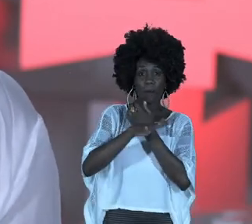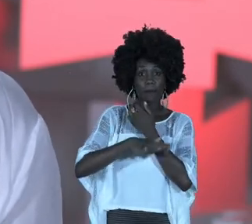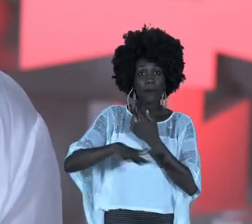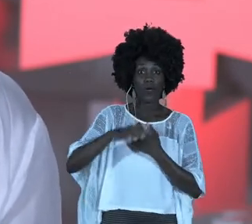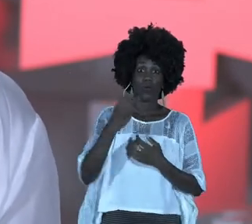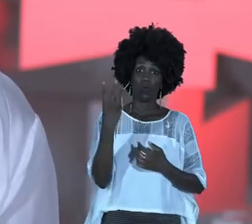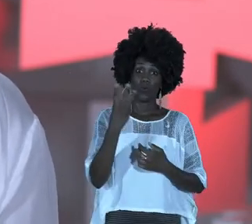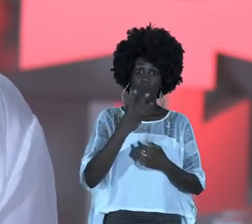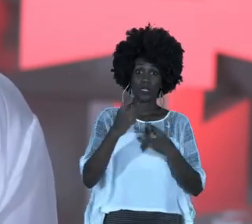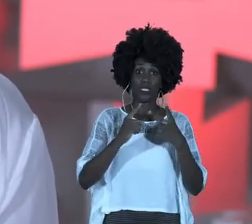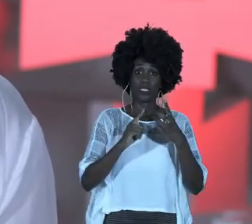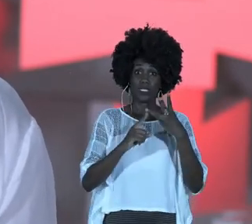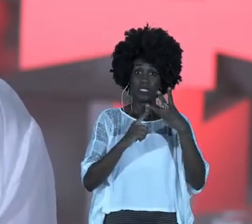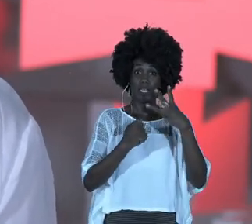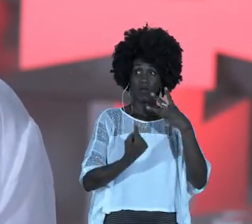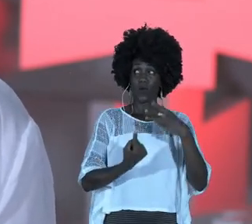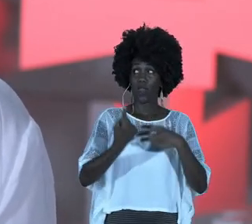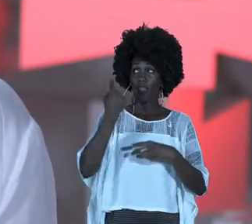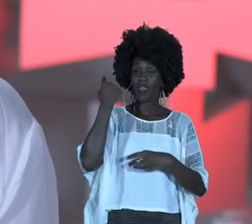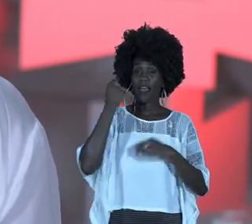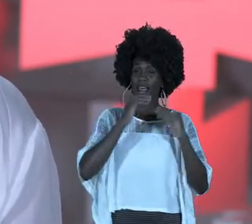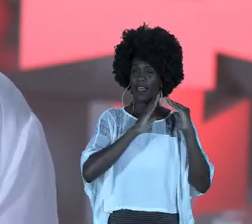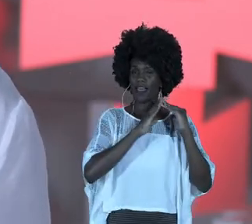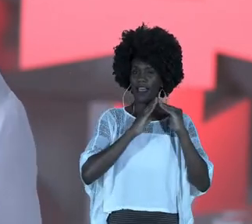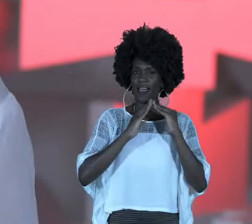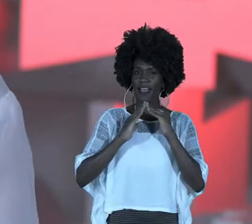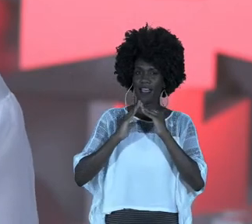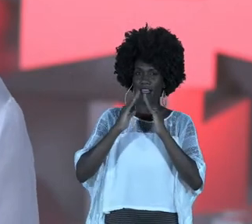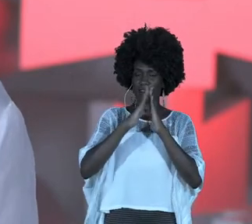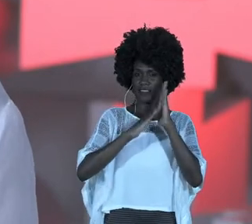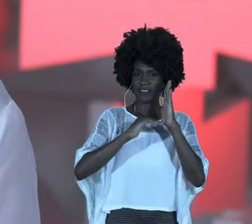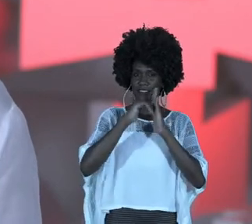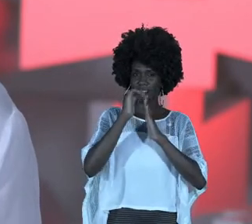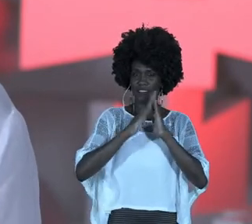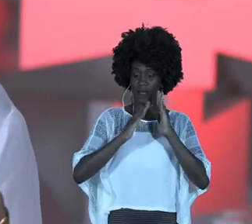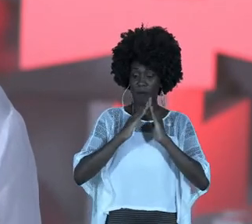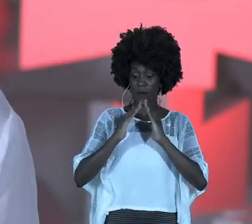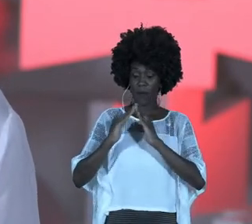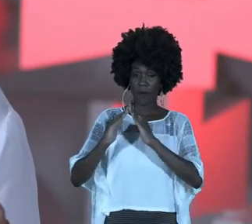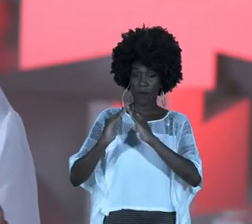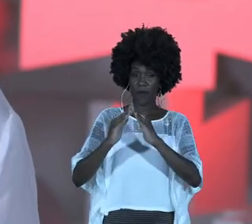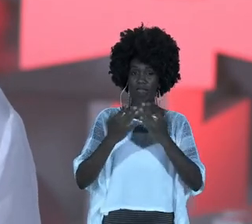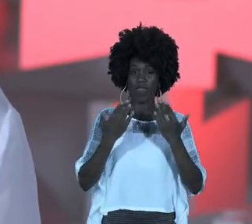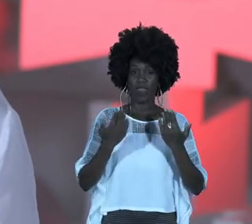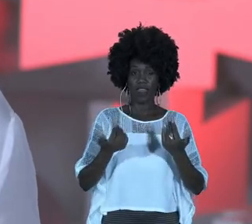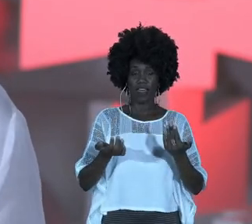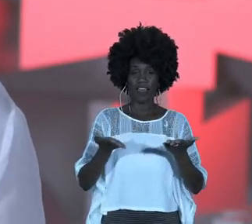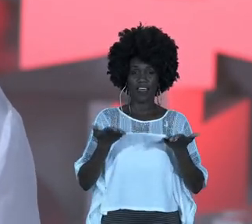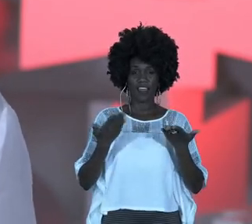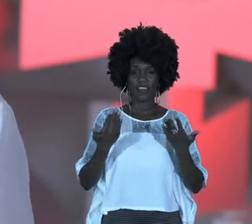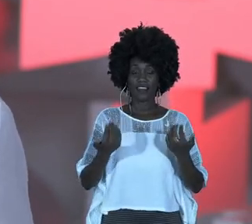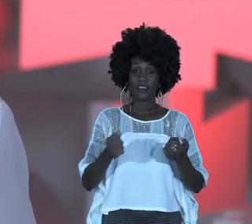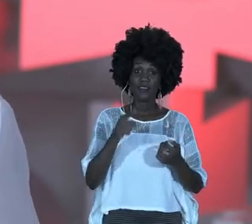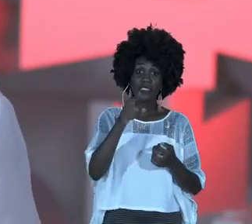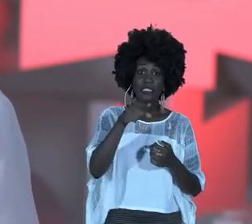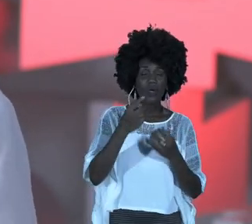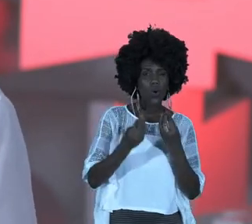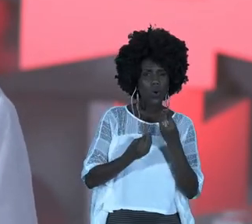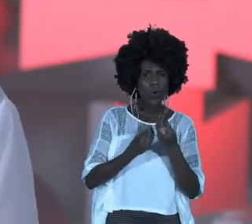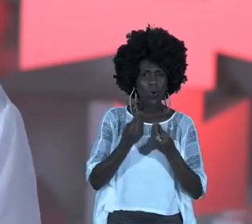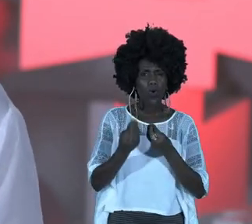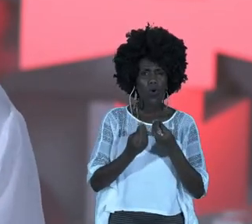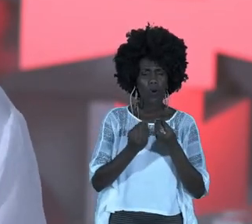terceiro plano, lá atrás, você vê as casas assim esboçadas levemente. Então, essa maneira